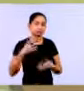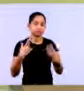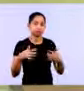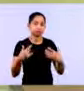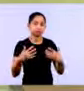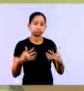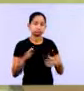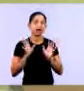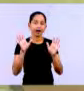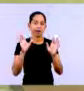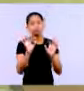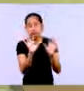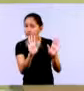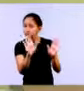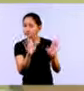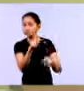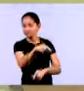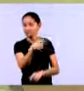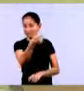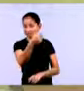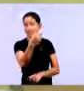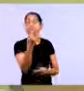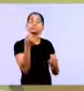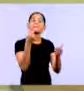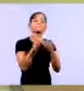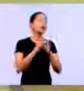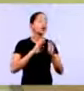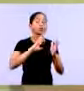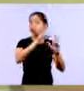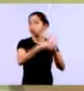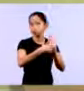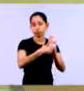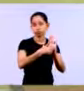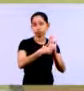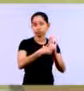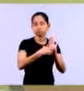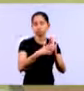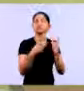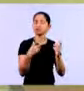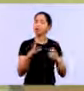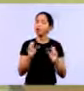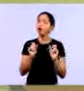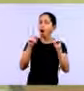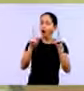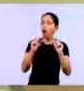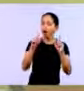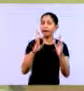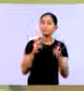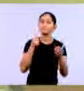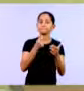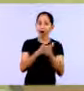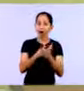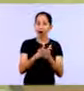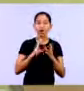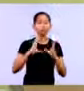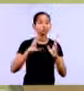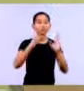recurso administrativo, aí você sujeito passa e fala, tá tudo bem, eu vou fazer o depósito. Esse depósito tem que